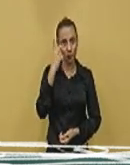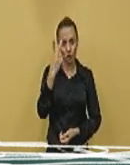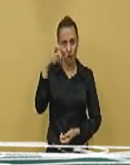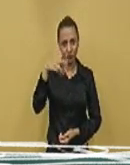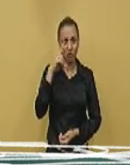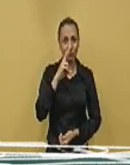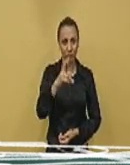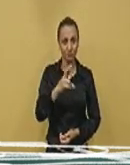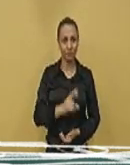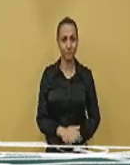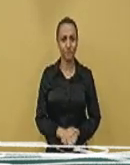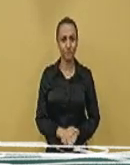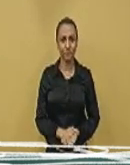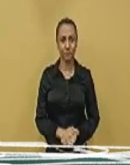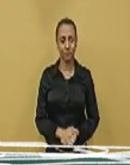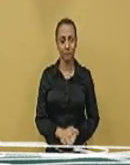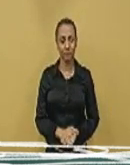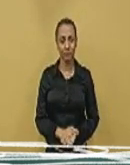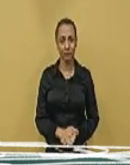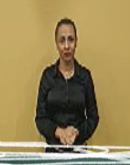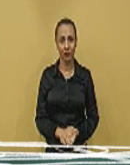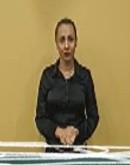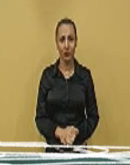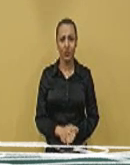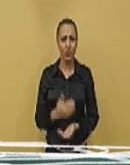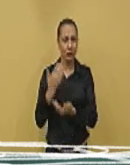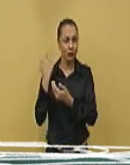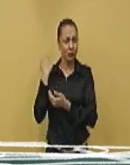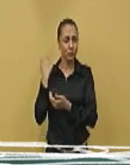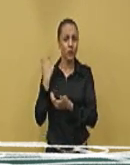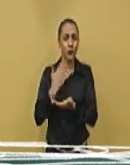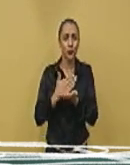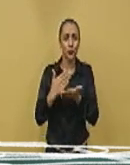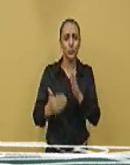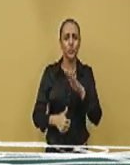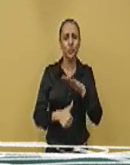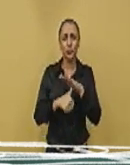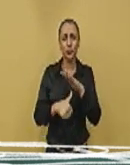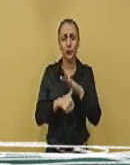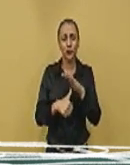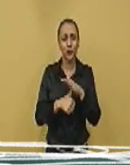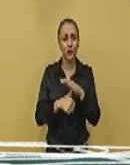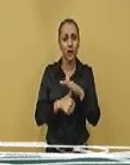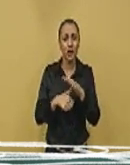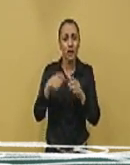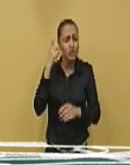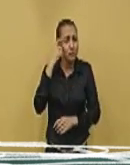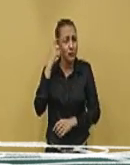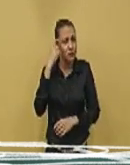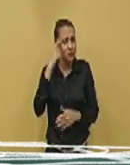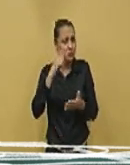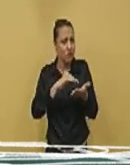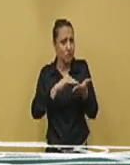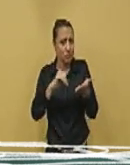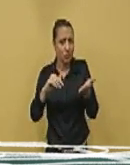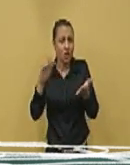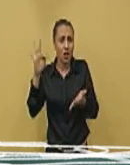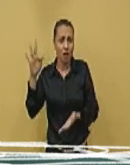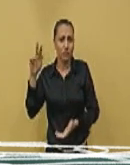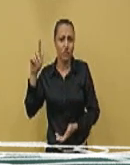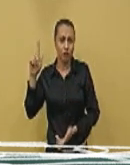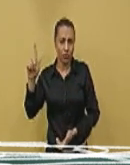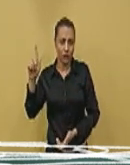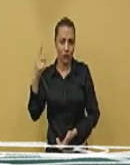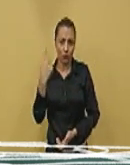resposta. Quando a gente começou a nossa gestão, nós tentamos retirar as FG1